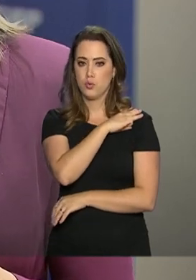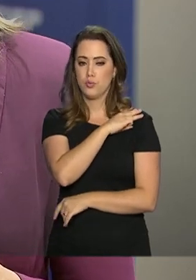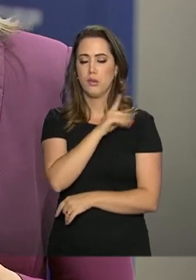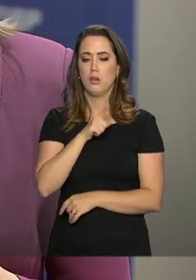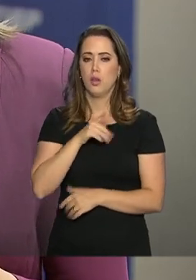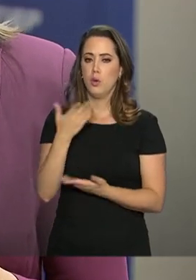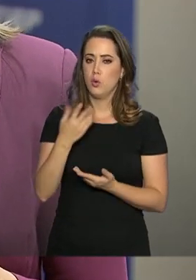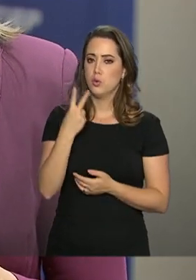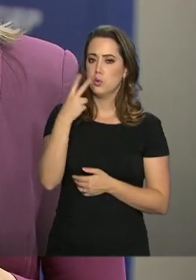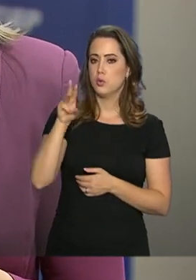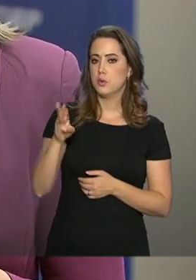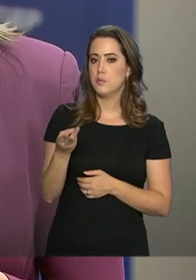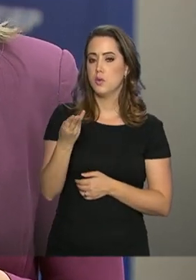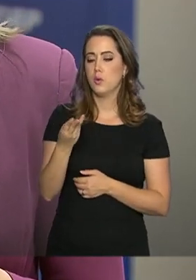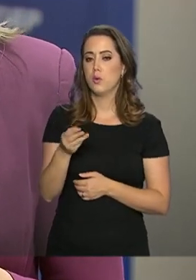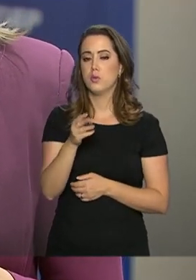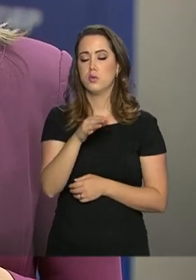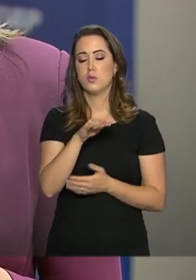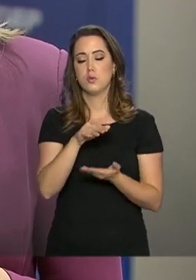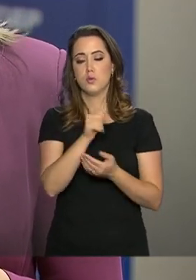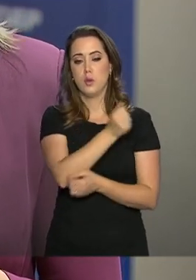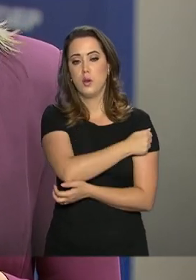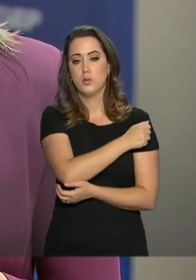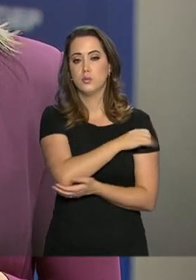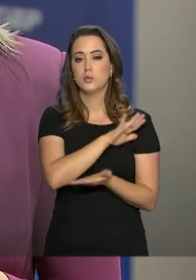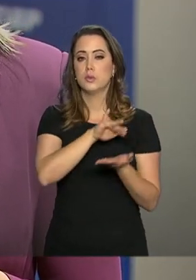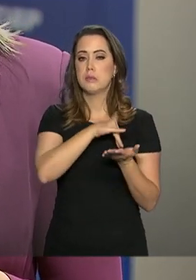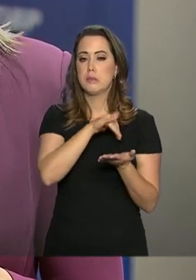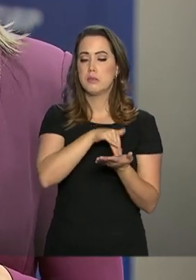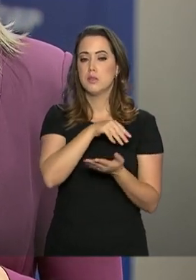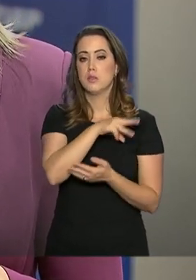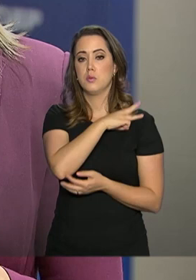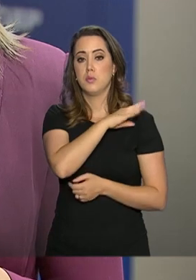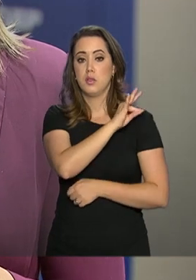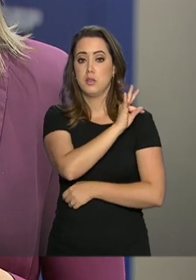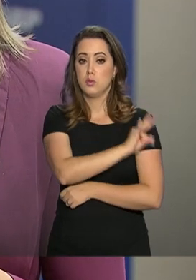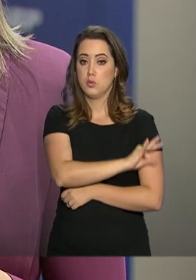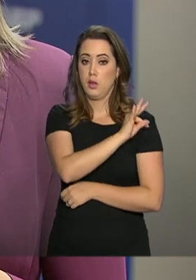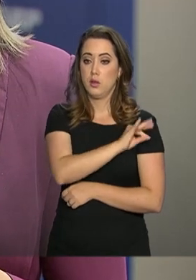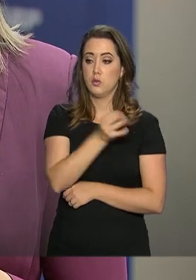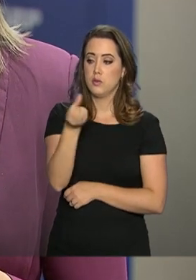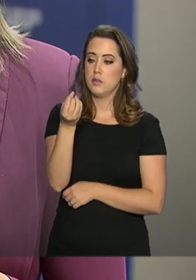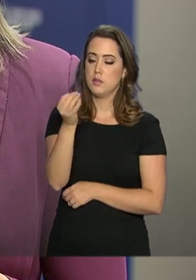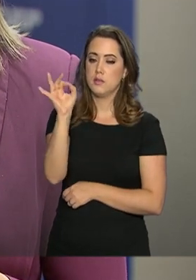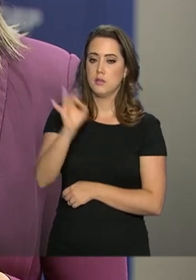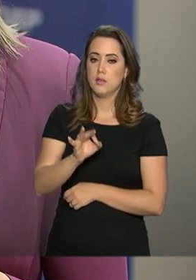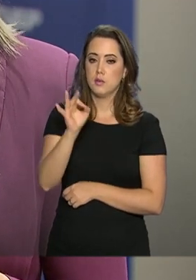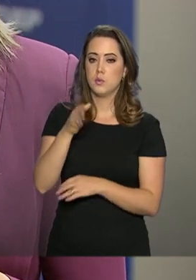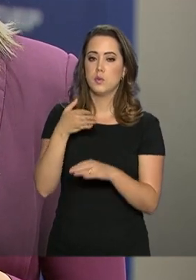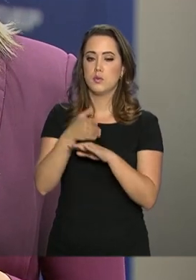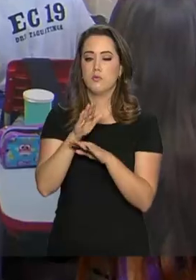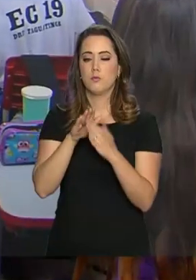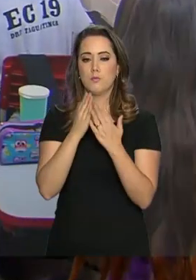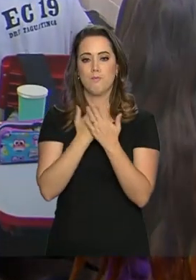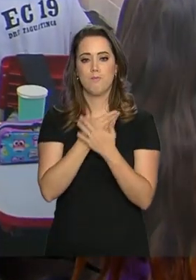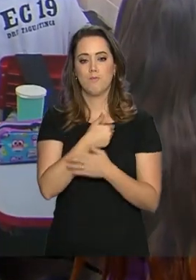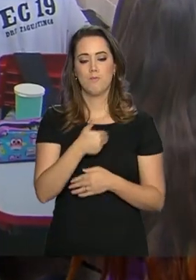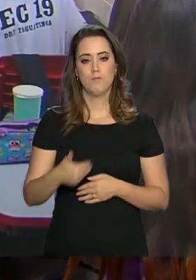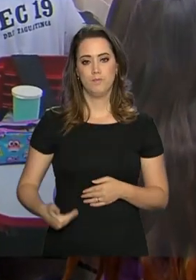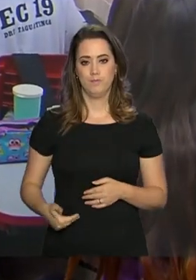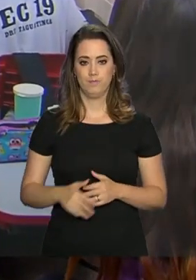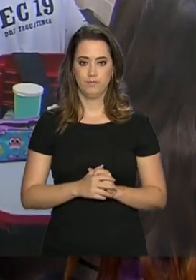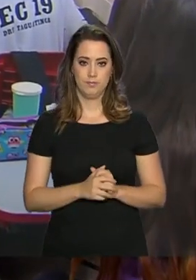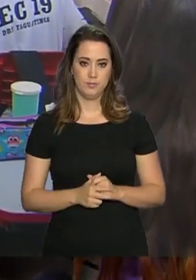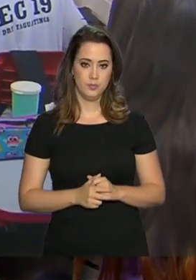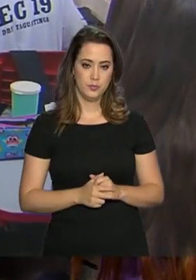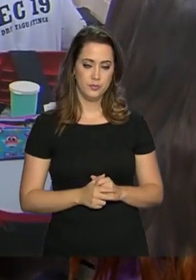quase 2 milhões de alunos matriculados na educação profissional e 60% frequentam escola pública ainda de acordo com